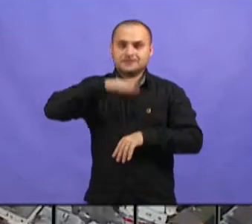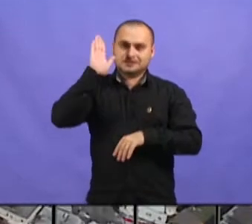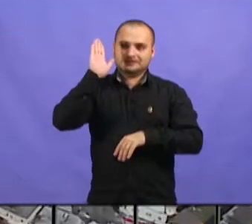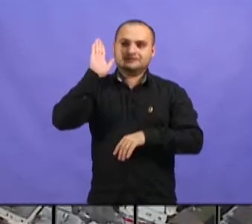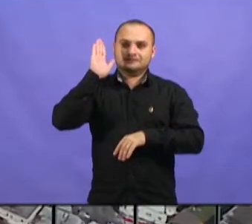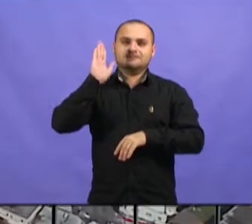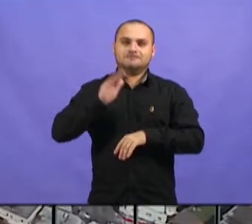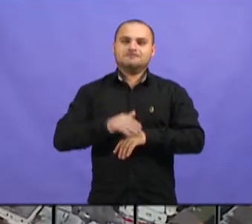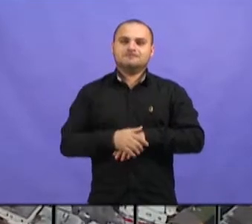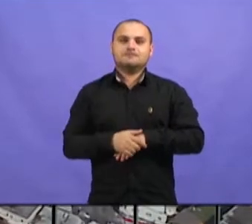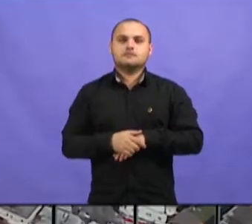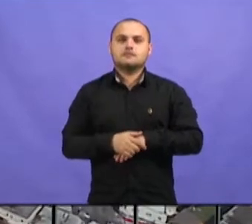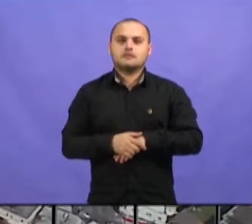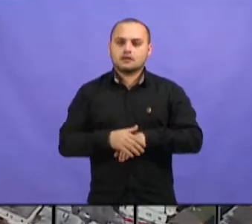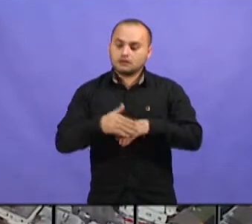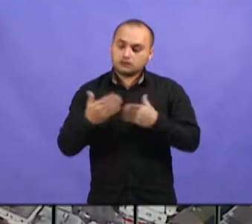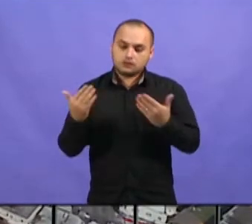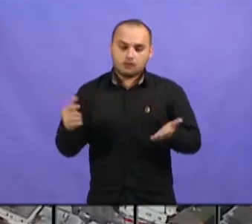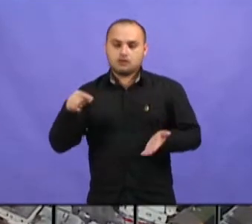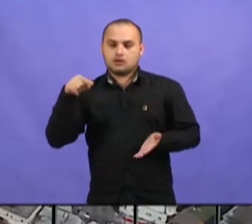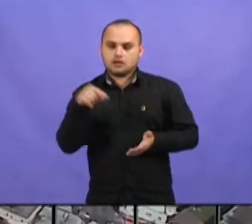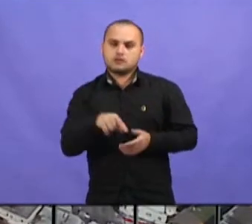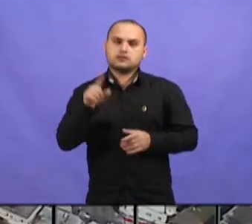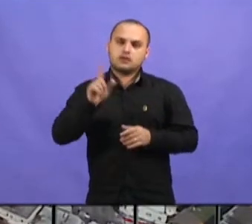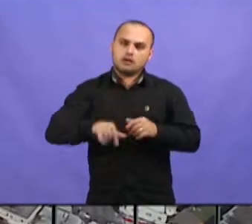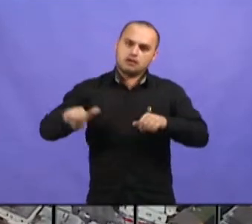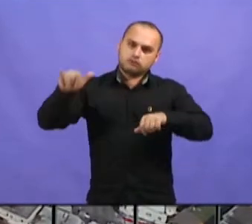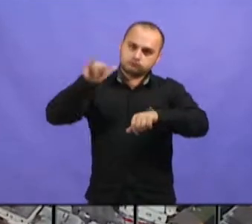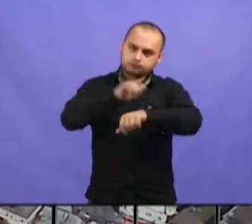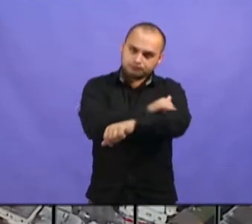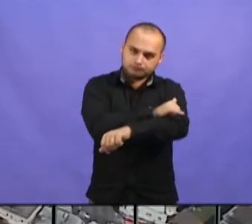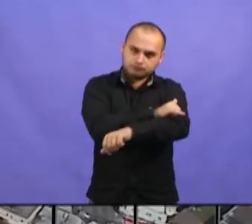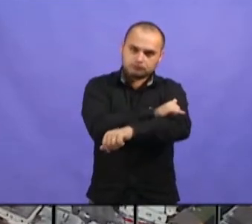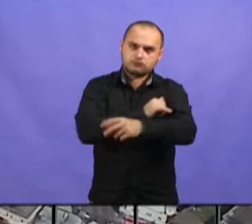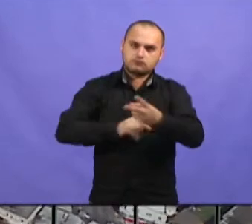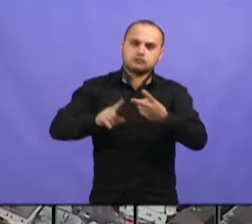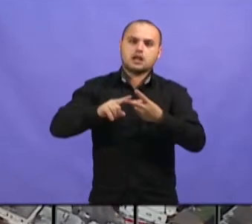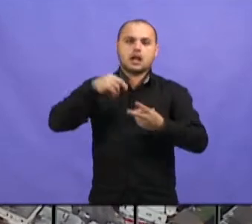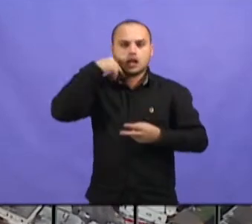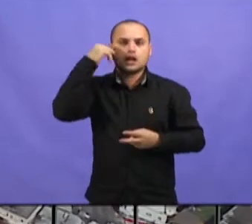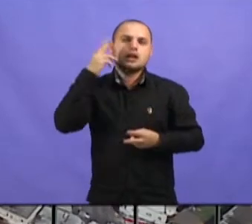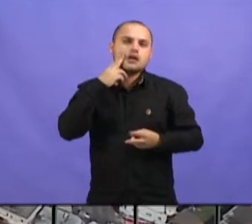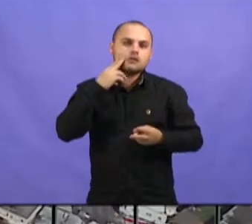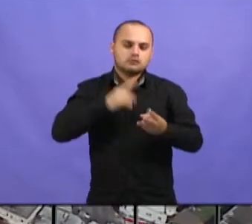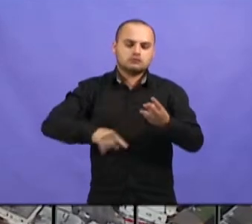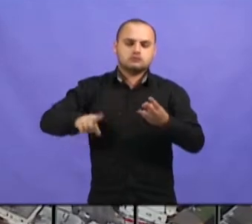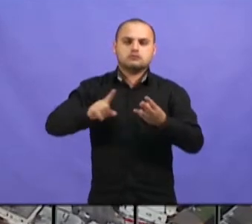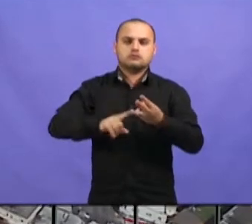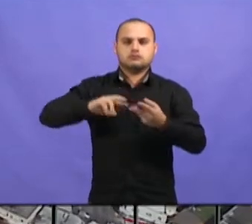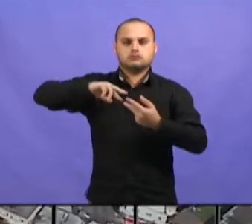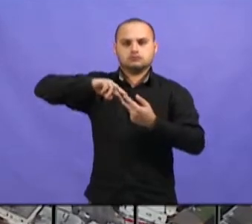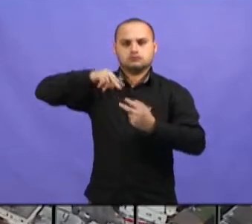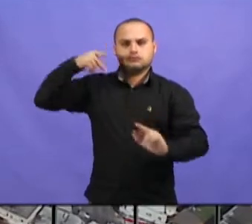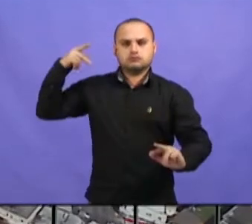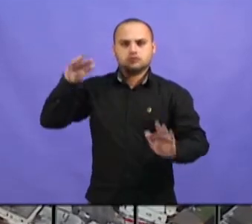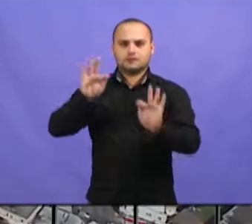Então, esses seriam a obesidade, raça negra e história familiar. Junto